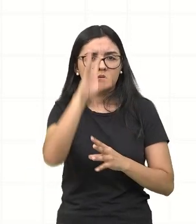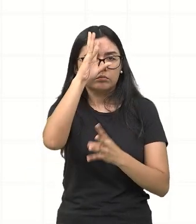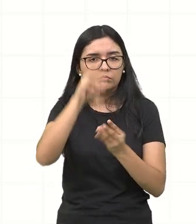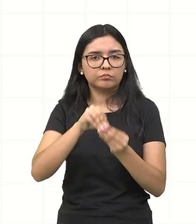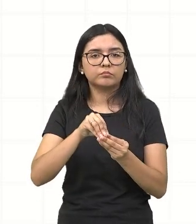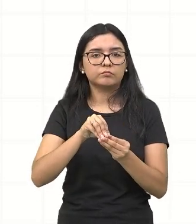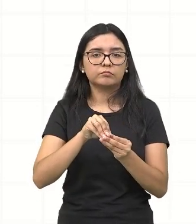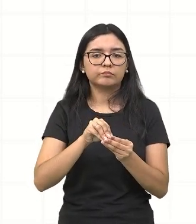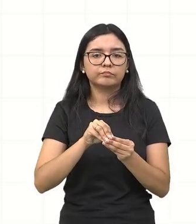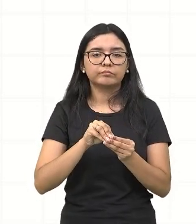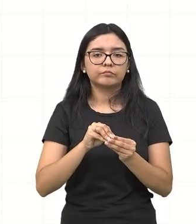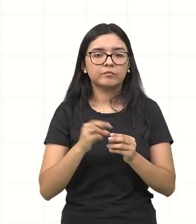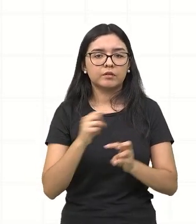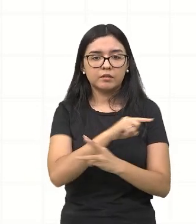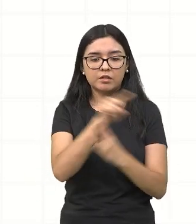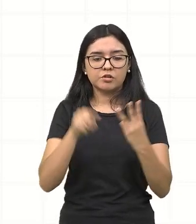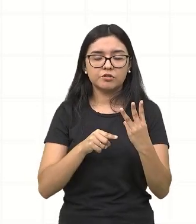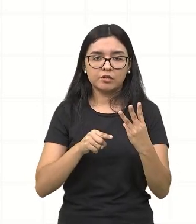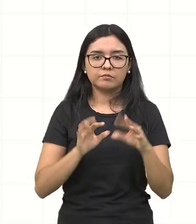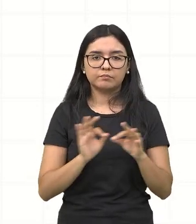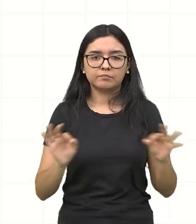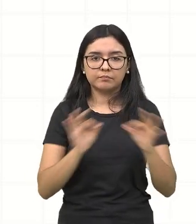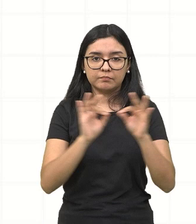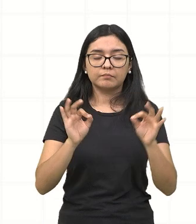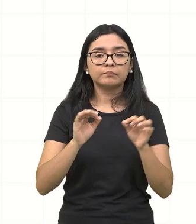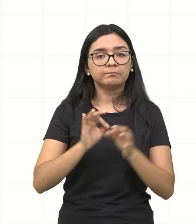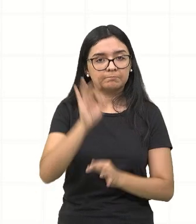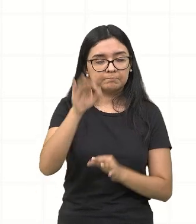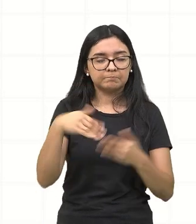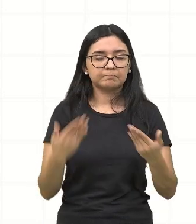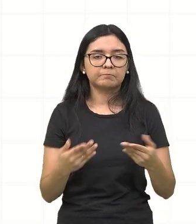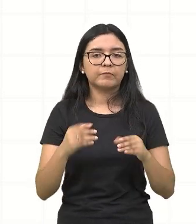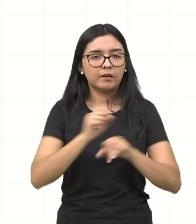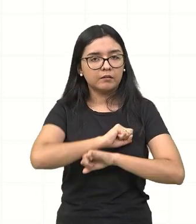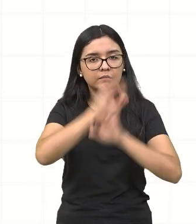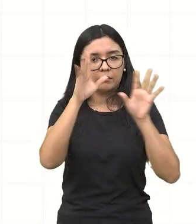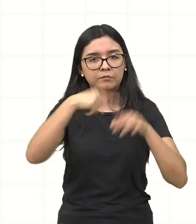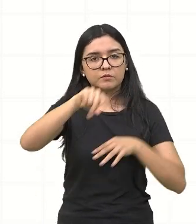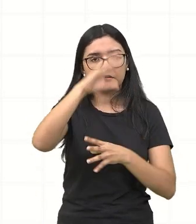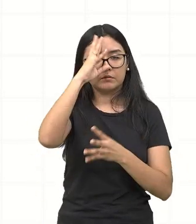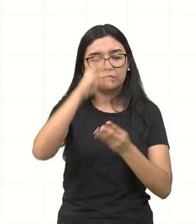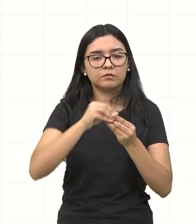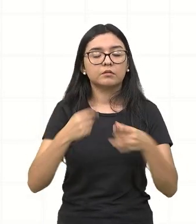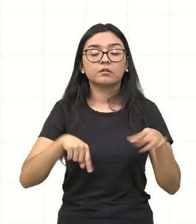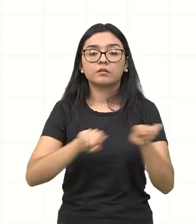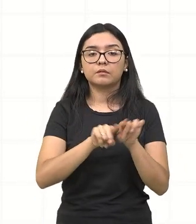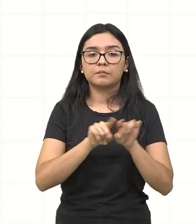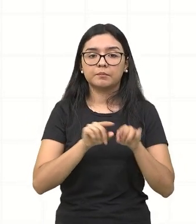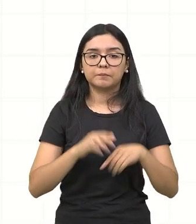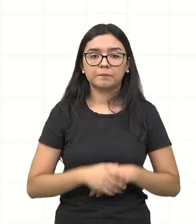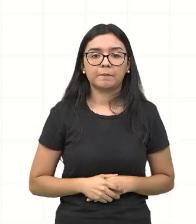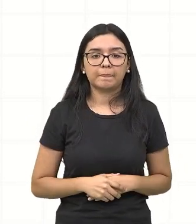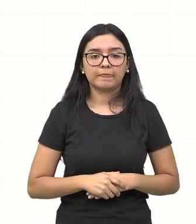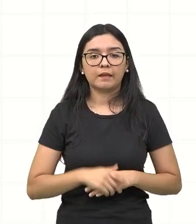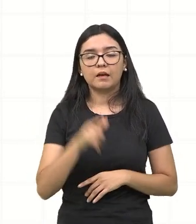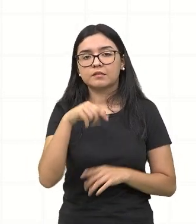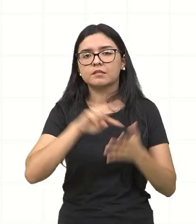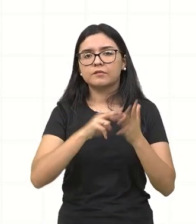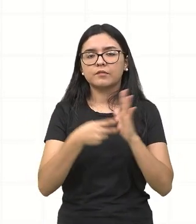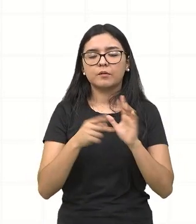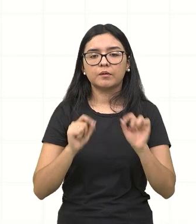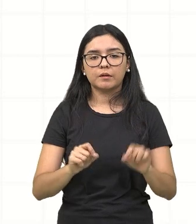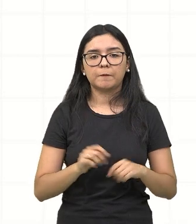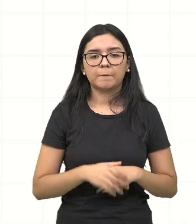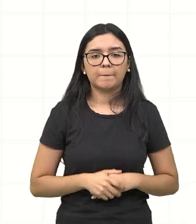produto das 3 dimensões, tem que estar muito claro isso também para você. Quando eu falo produto das 3 dimensões, você tem que